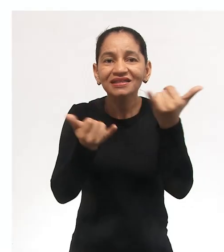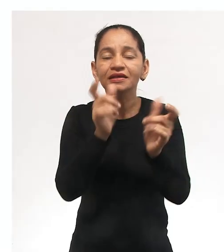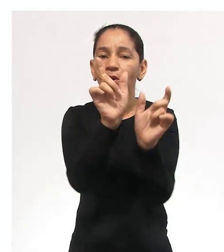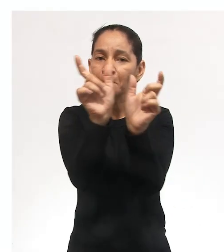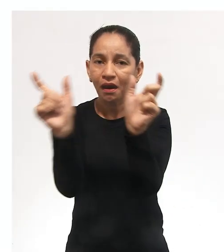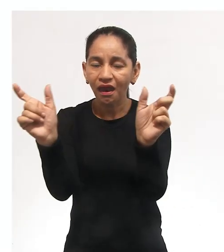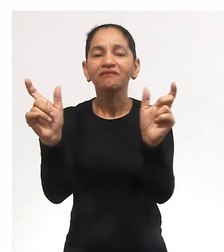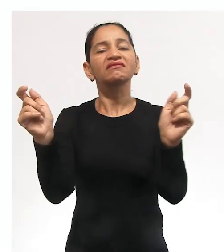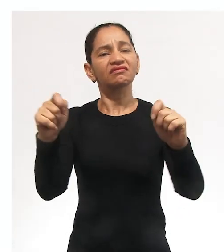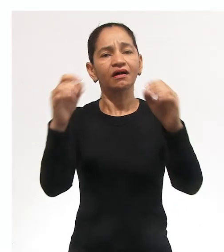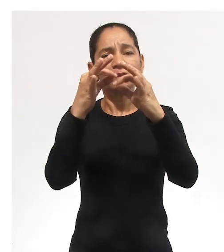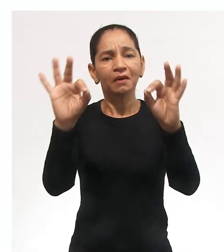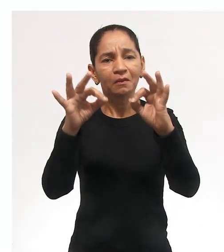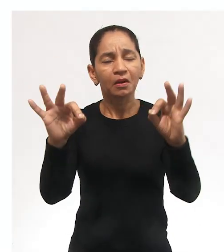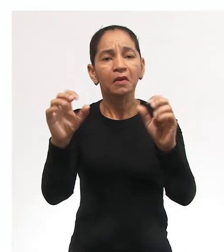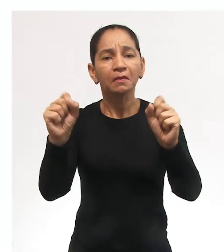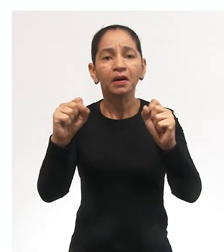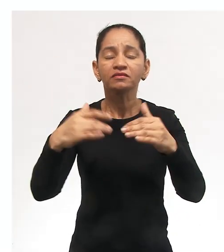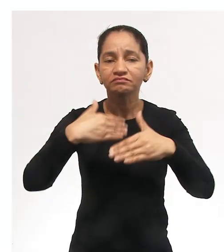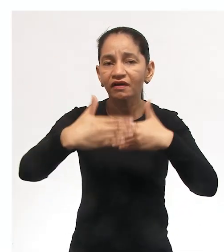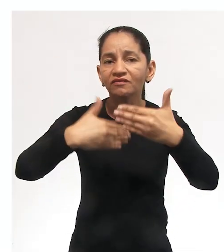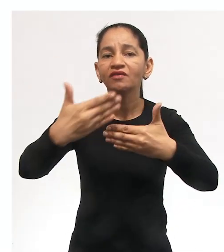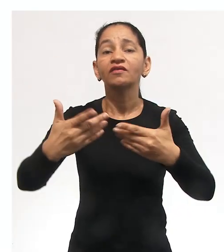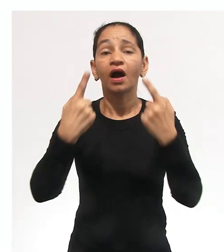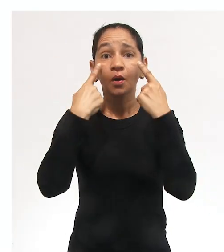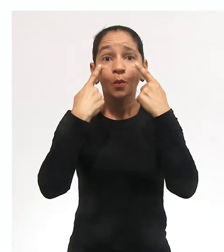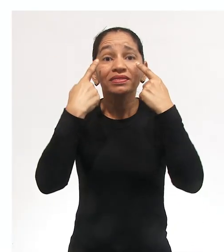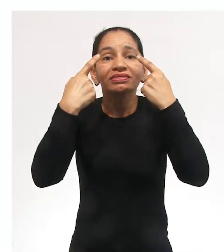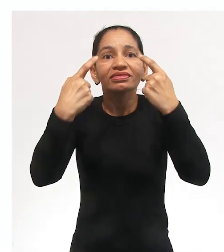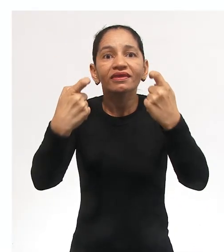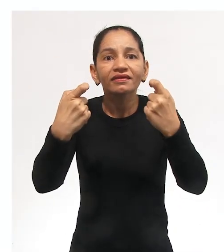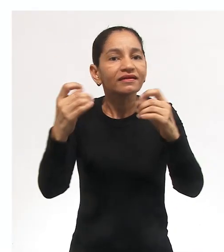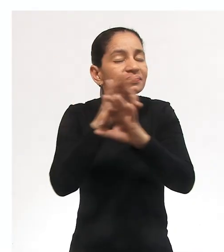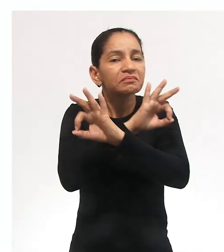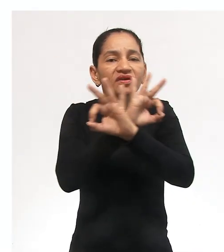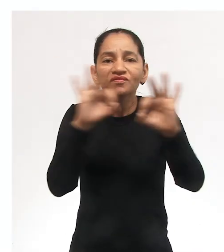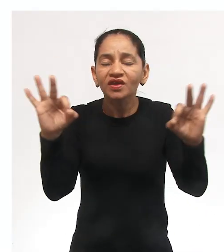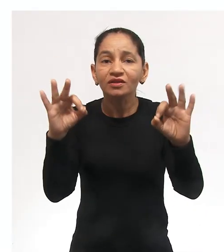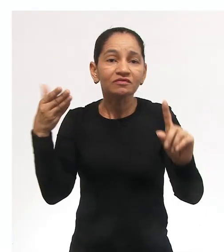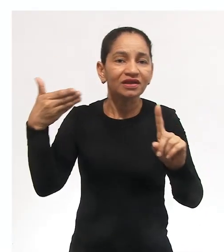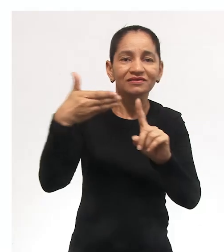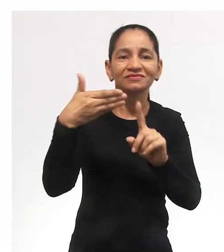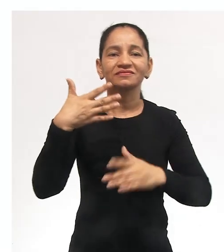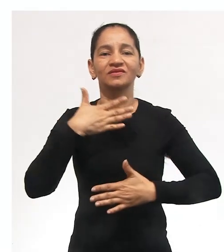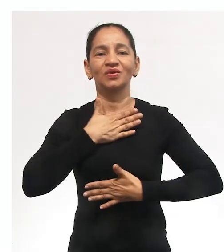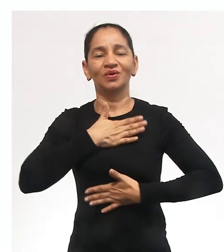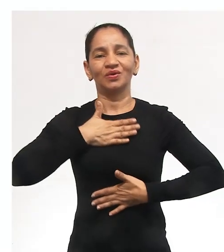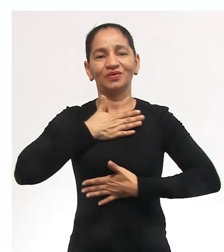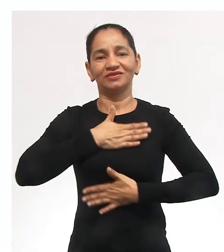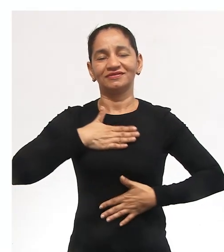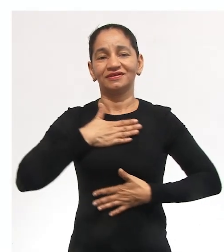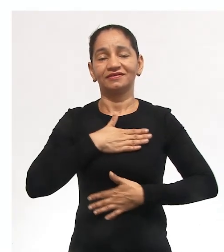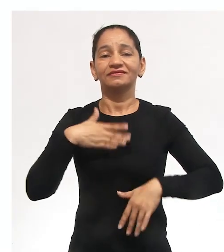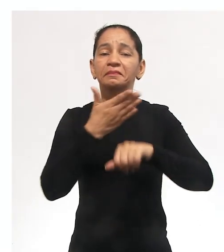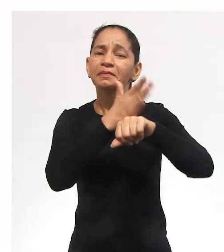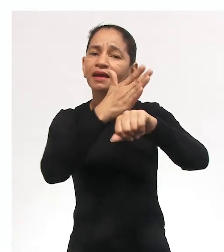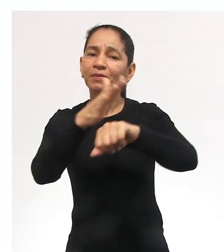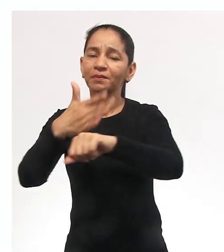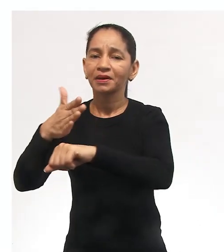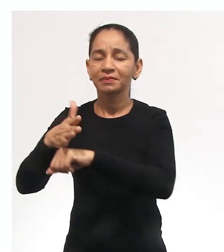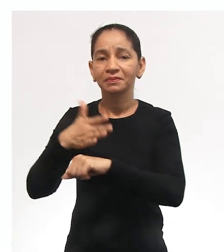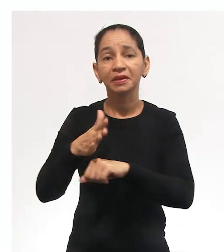jogos interativos que promovem o interesse pela leitura e escrita.